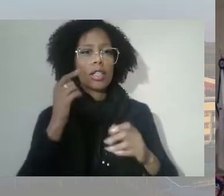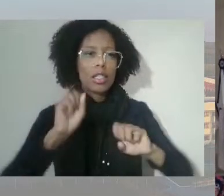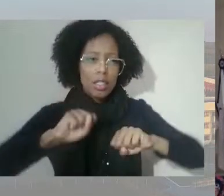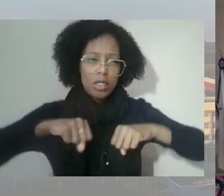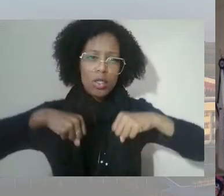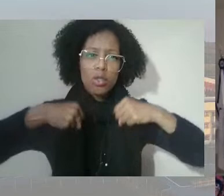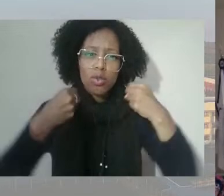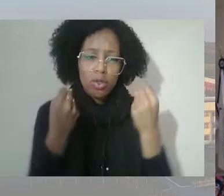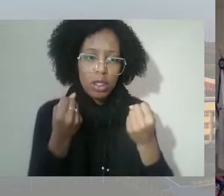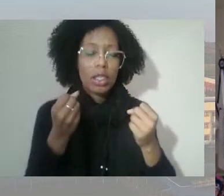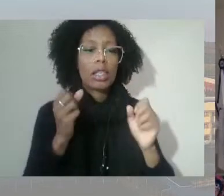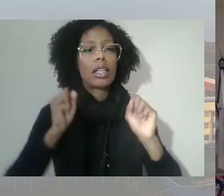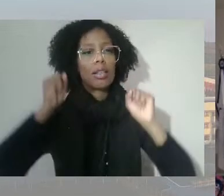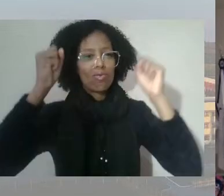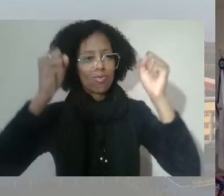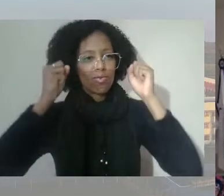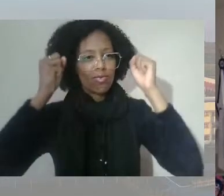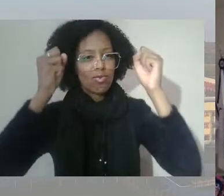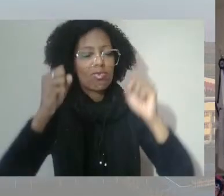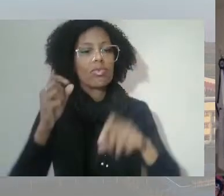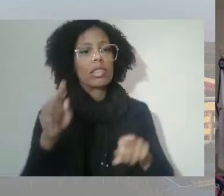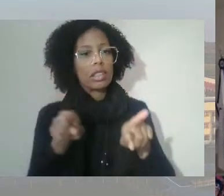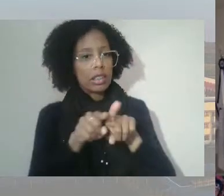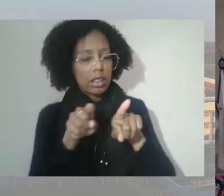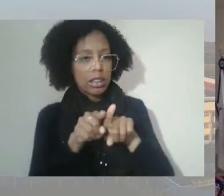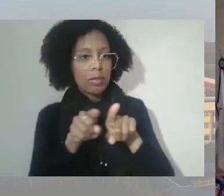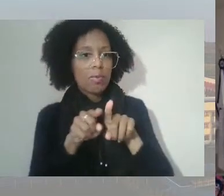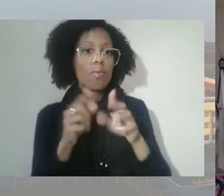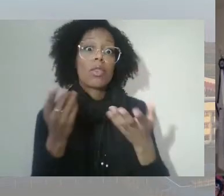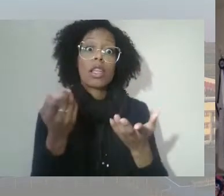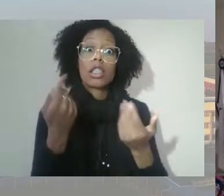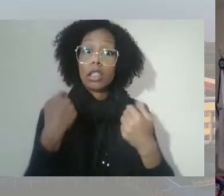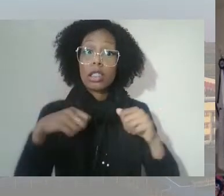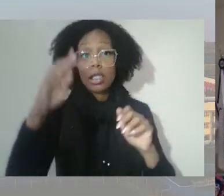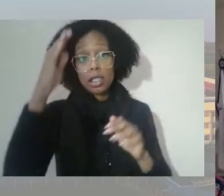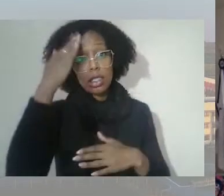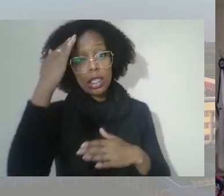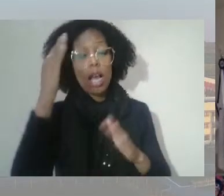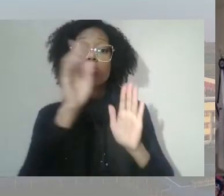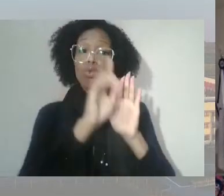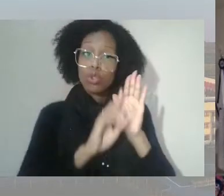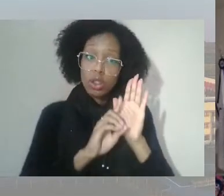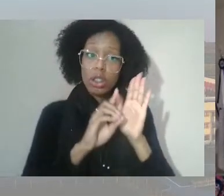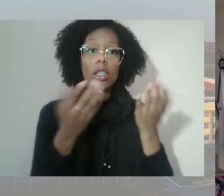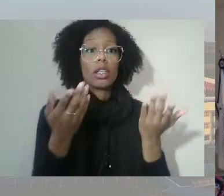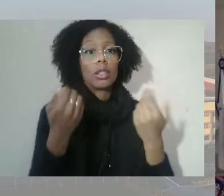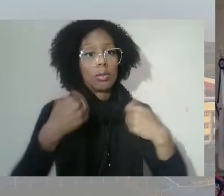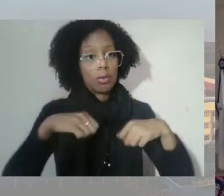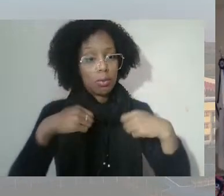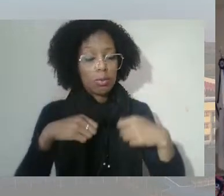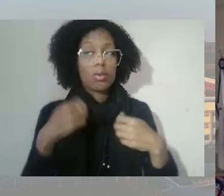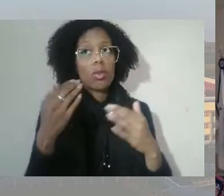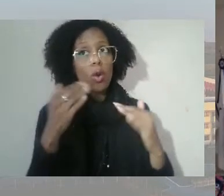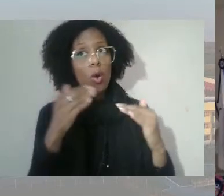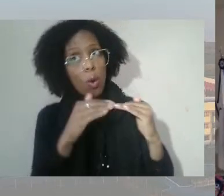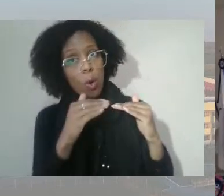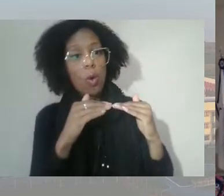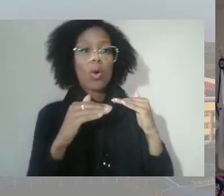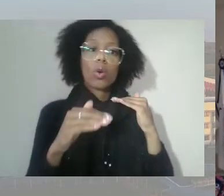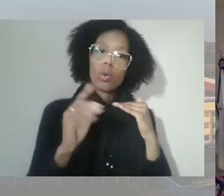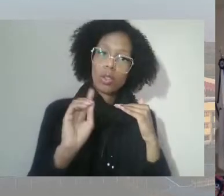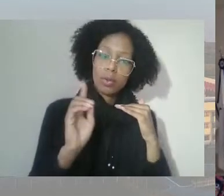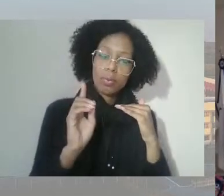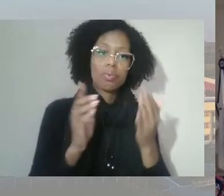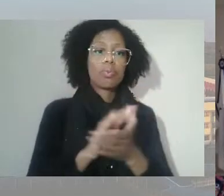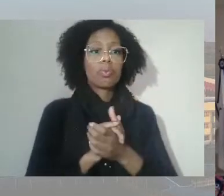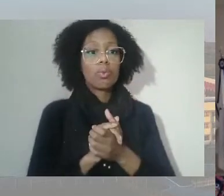campos, manifestando através do nosso livre direito de se manifestar através daquilo que concordamos ou não. Então, para